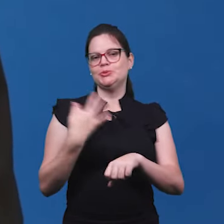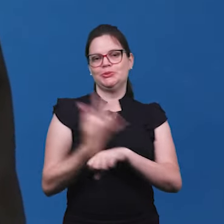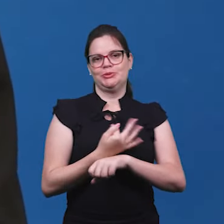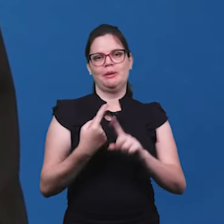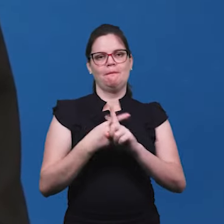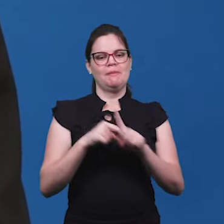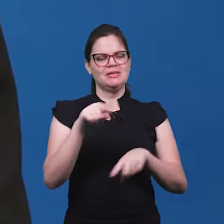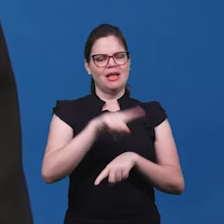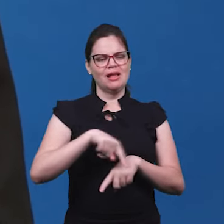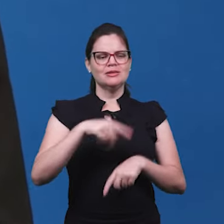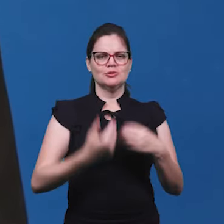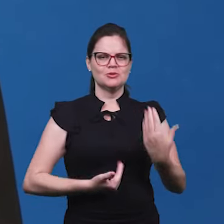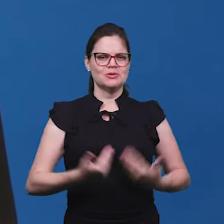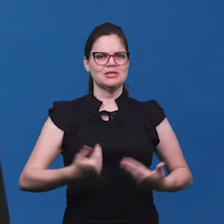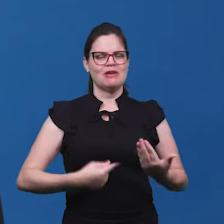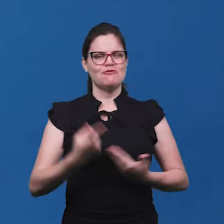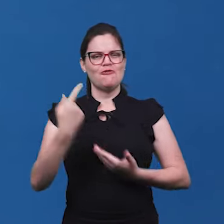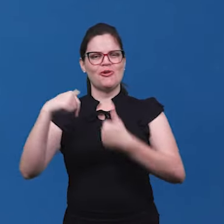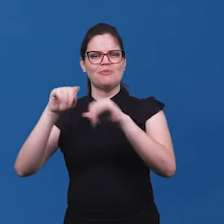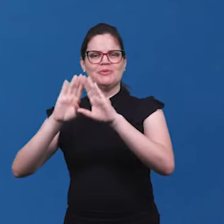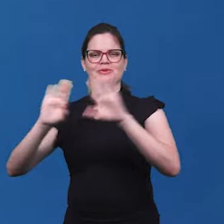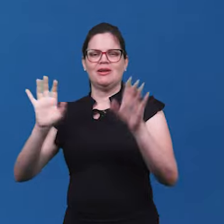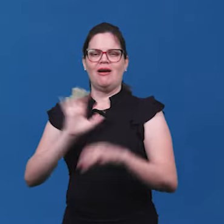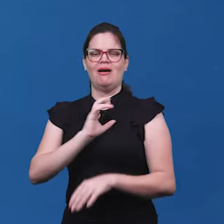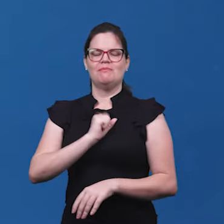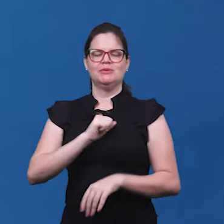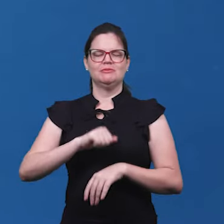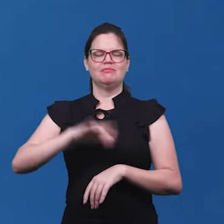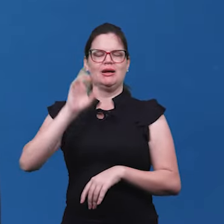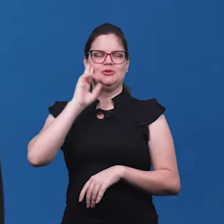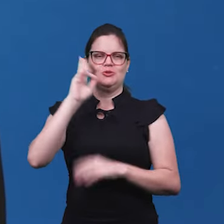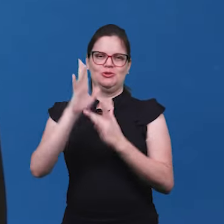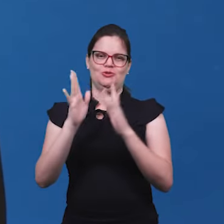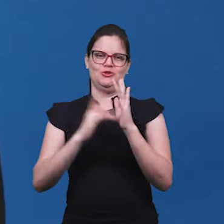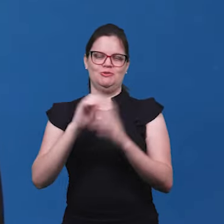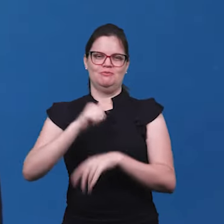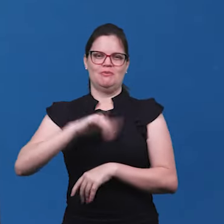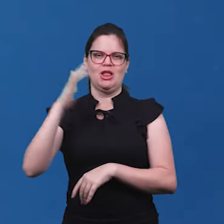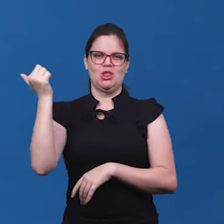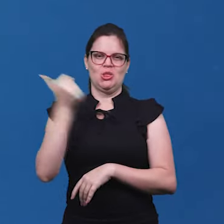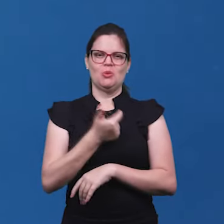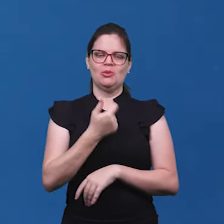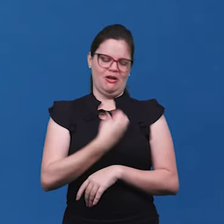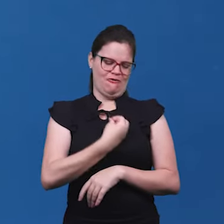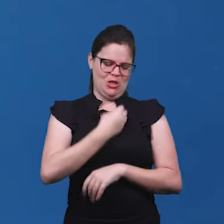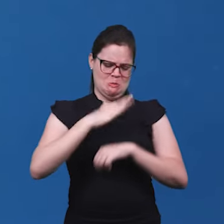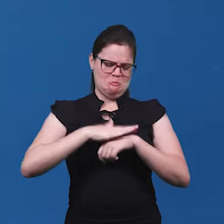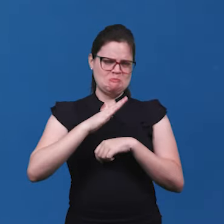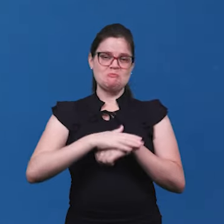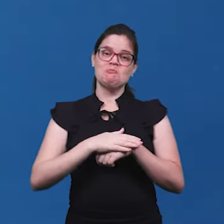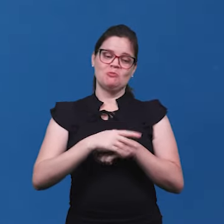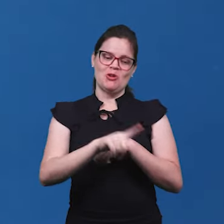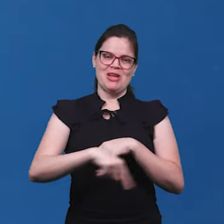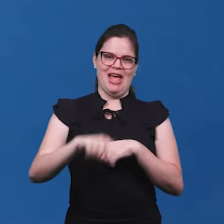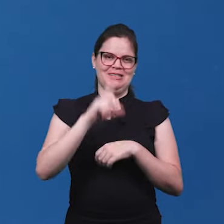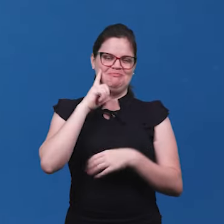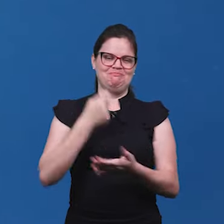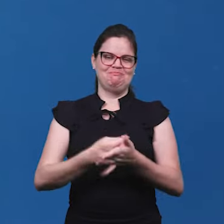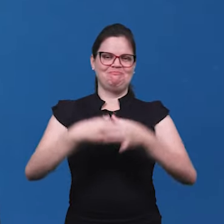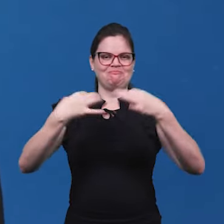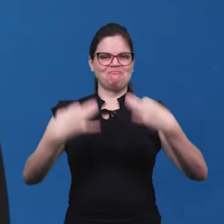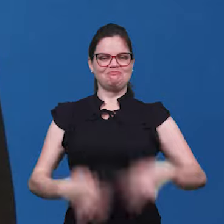grandes perseguições, mas uma igreja que partiu para o Senhor amando mais a Jesus do que a própria vida. Então, uma igreja